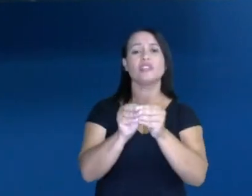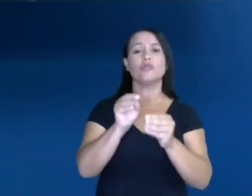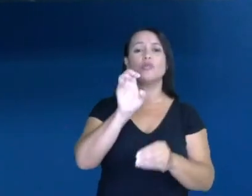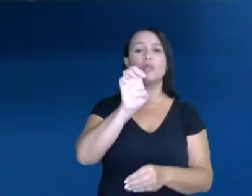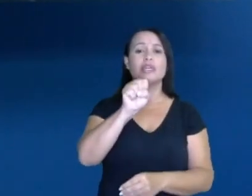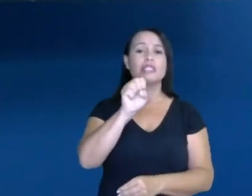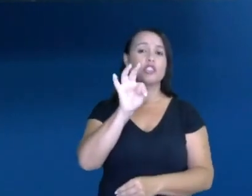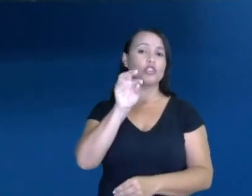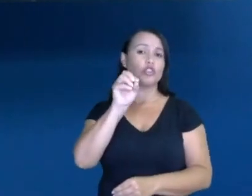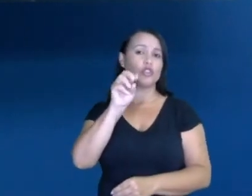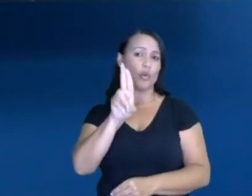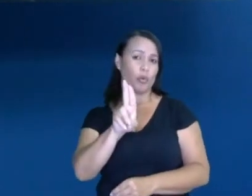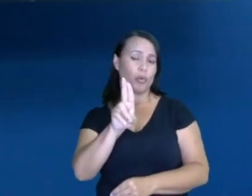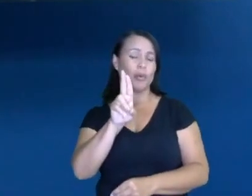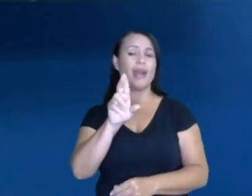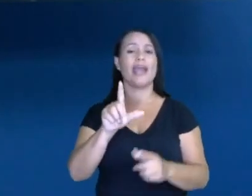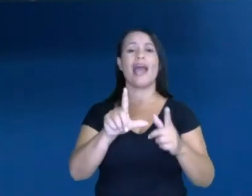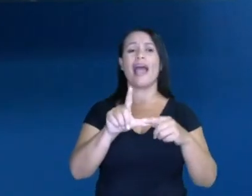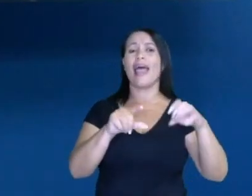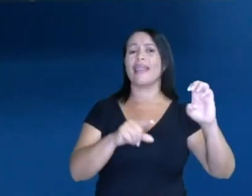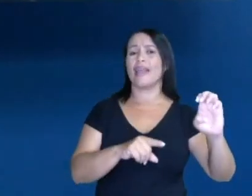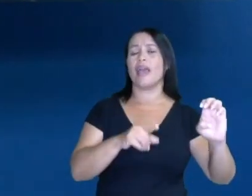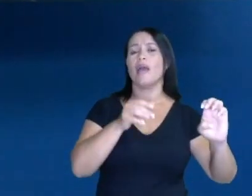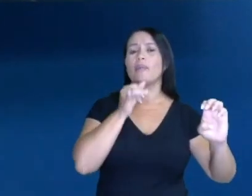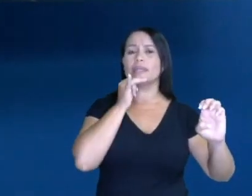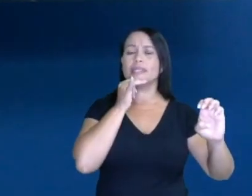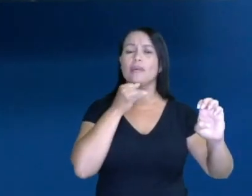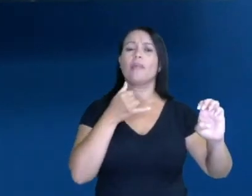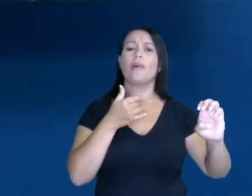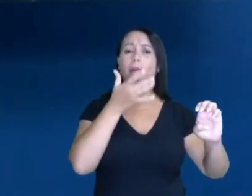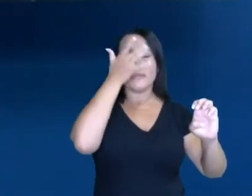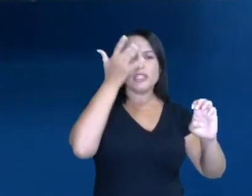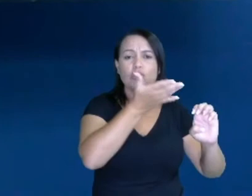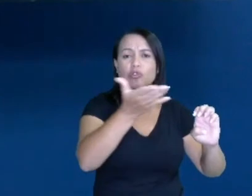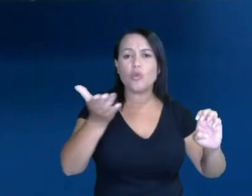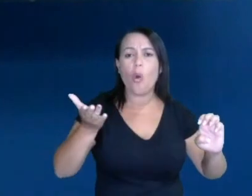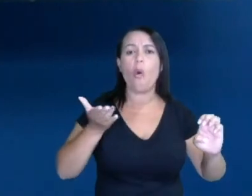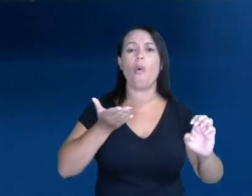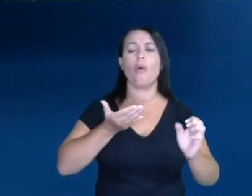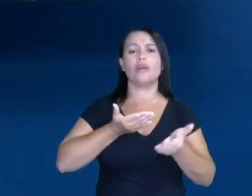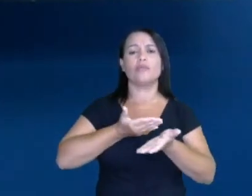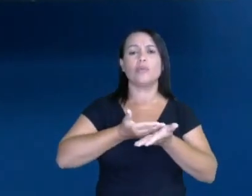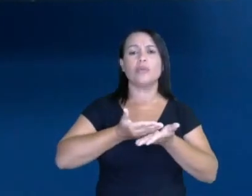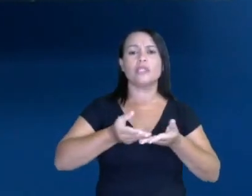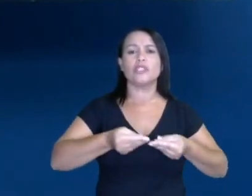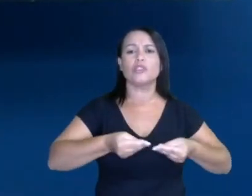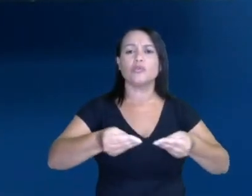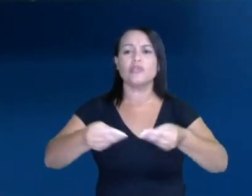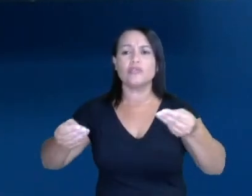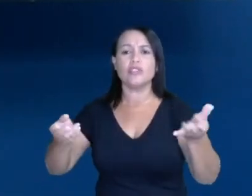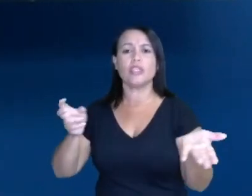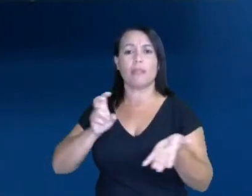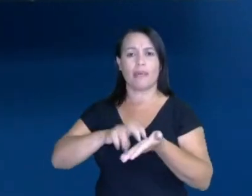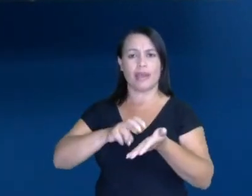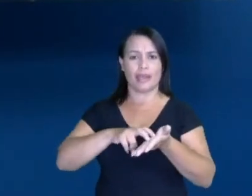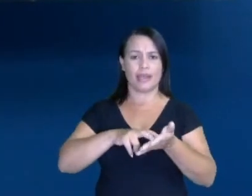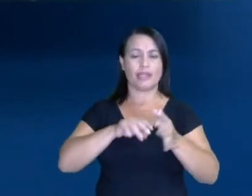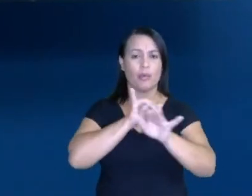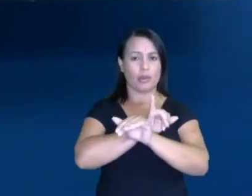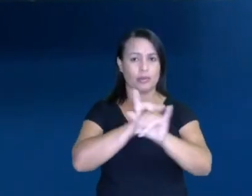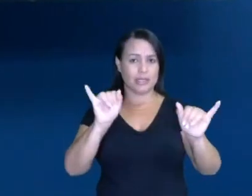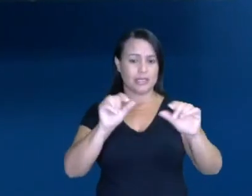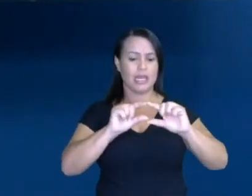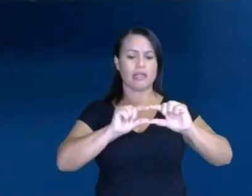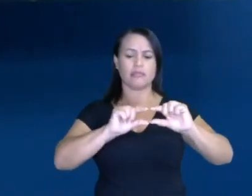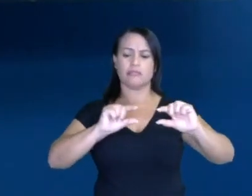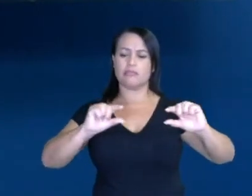estou. E a letra E. Prezados senhores, vamos começar a distribuir as fichas desta manhã. Então, o enunciado, a